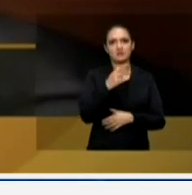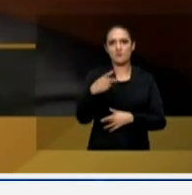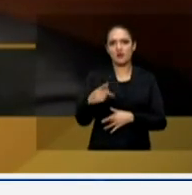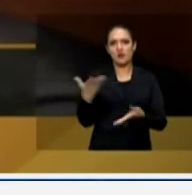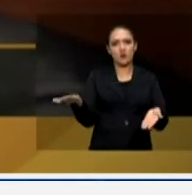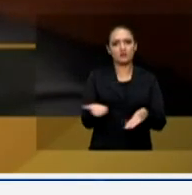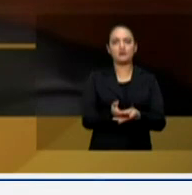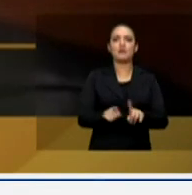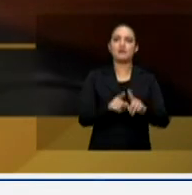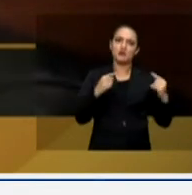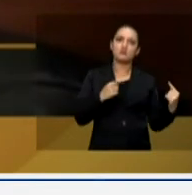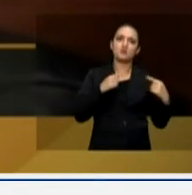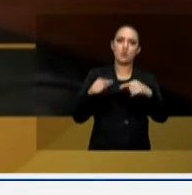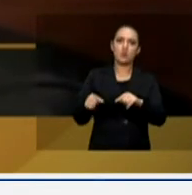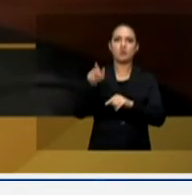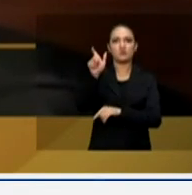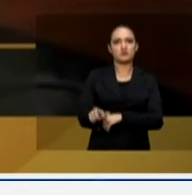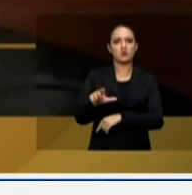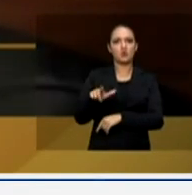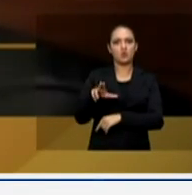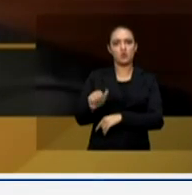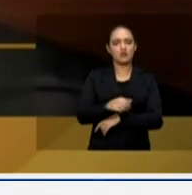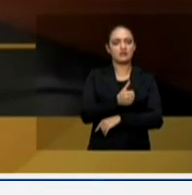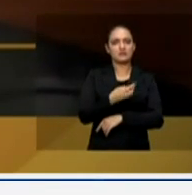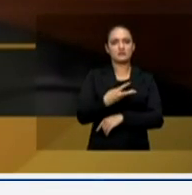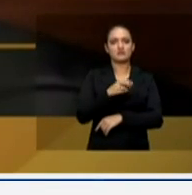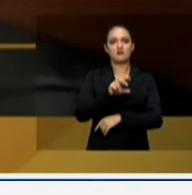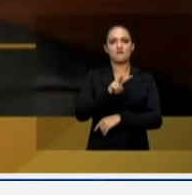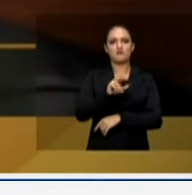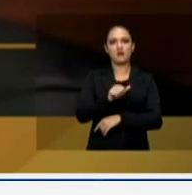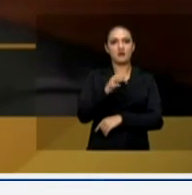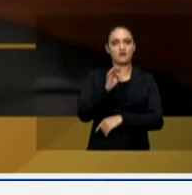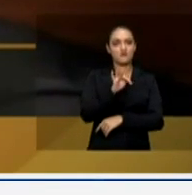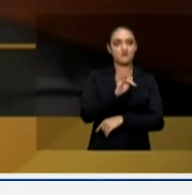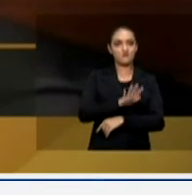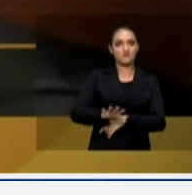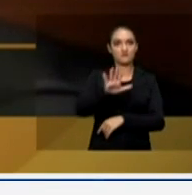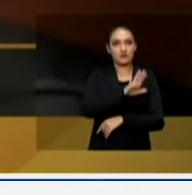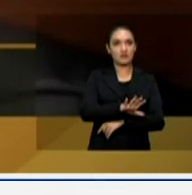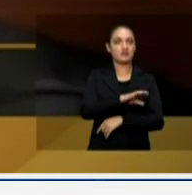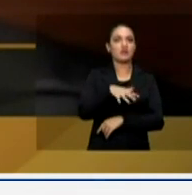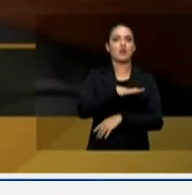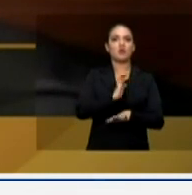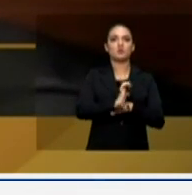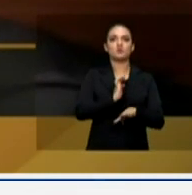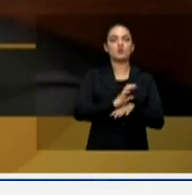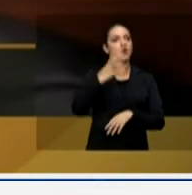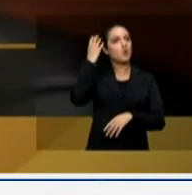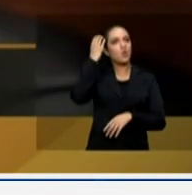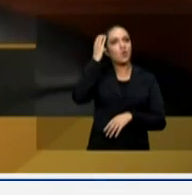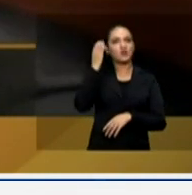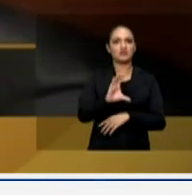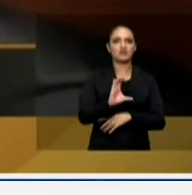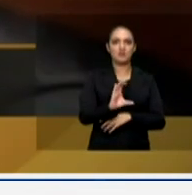o Pleno fará. Ontem, o Supremo entendeu por 9-2. Que o Pleno pode sim seguir apreciando, porque havia